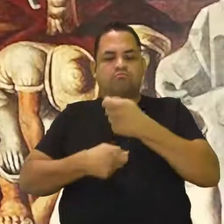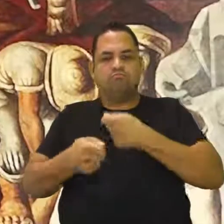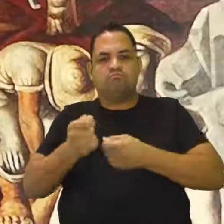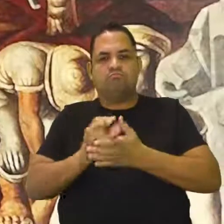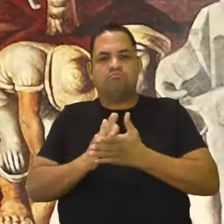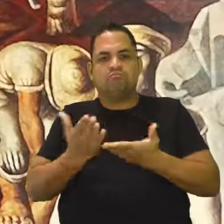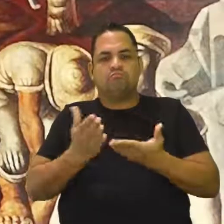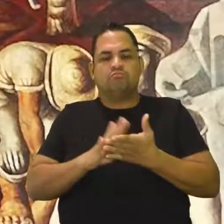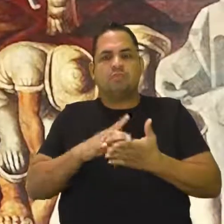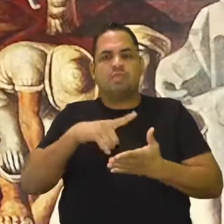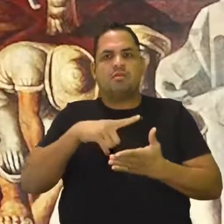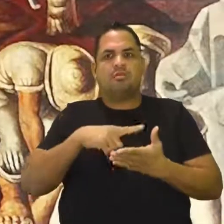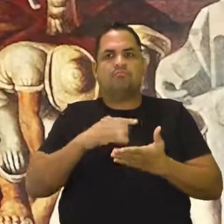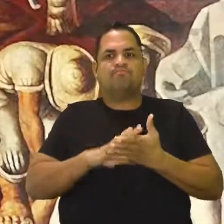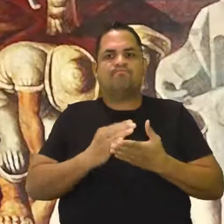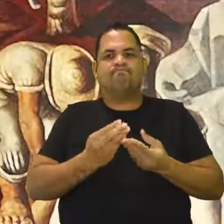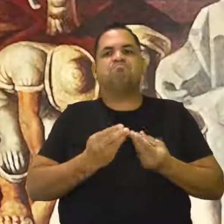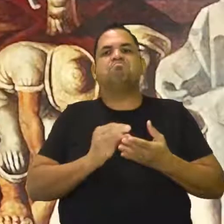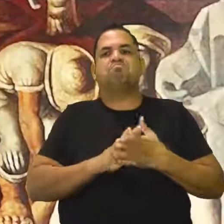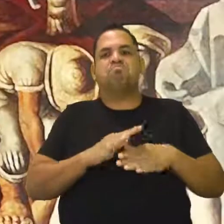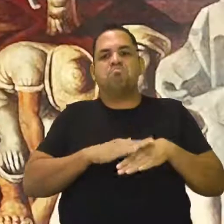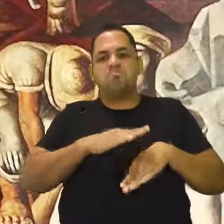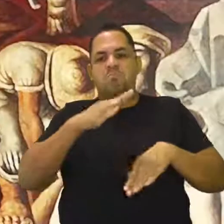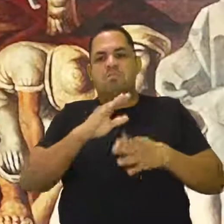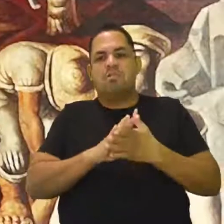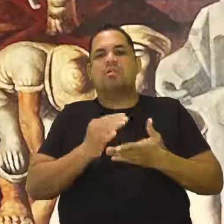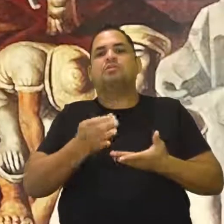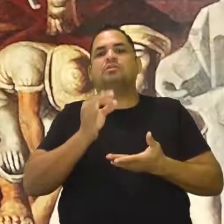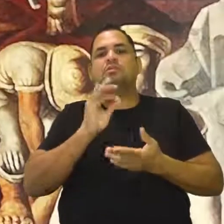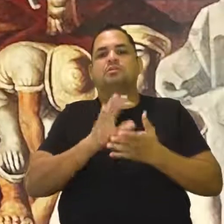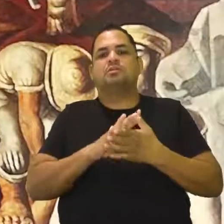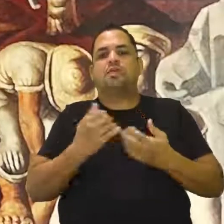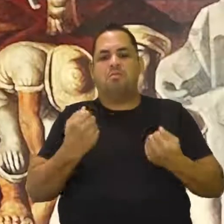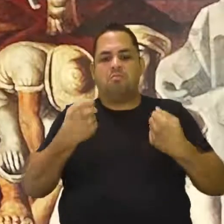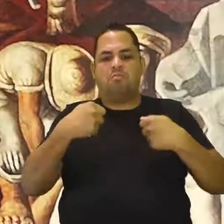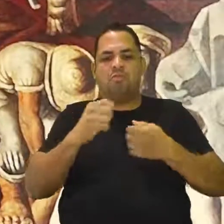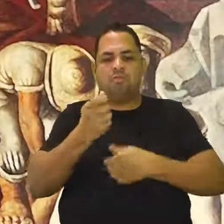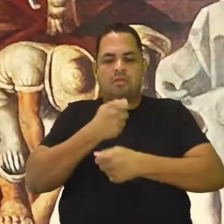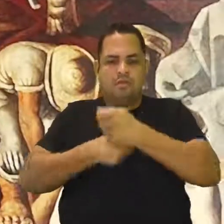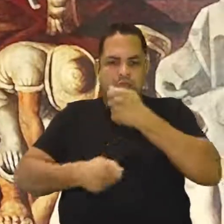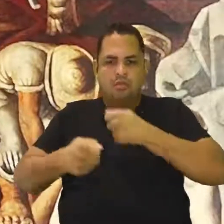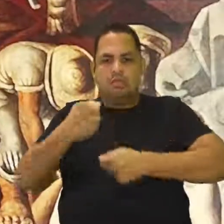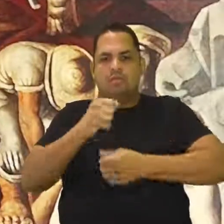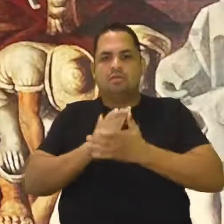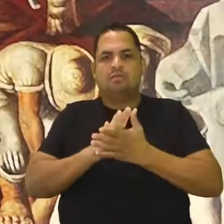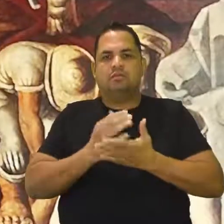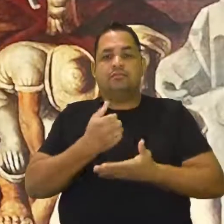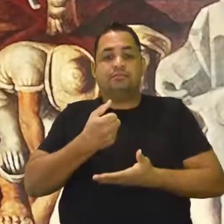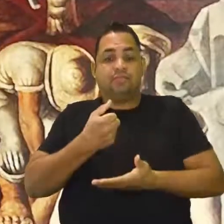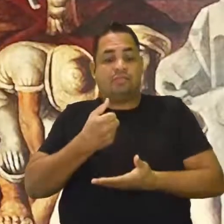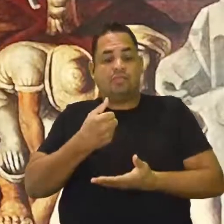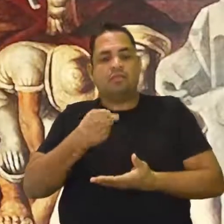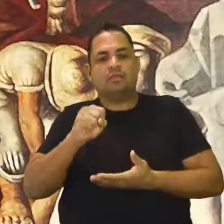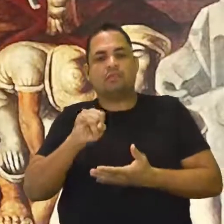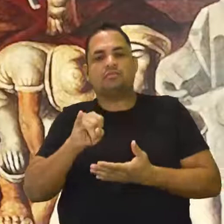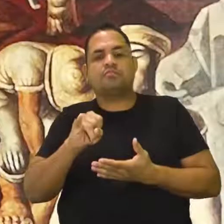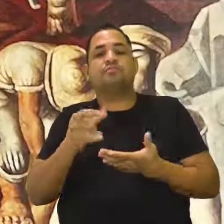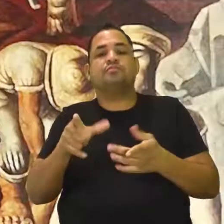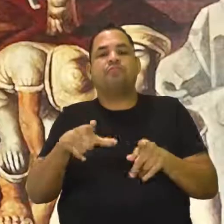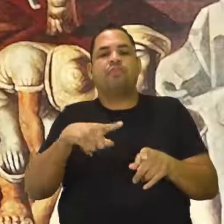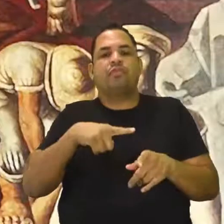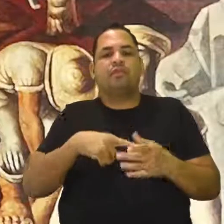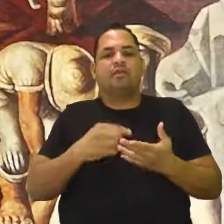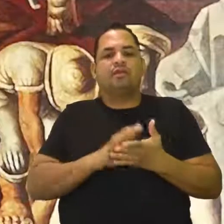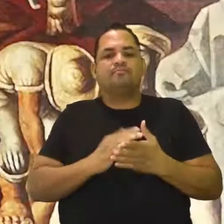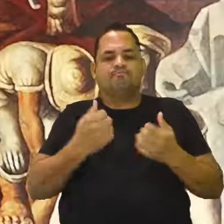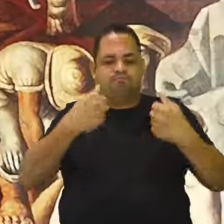Quanto mais café, eles iam ficando mais ricos e mais com poderio econômico eles iam ficando. E se nós temos uma crise do café, se nós temos